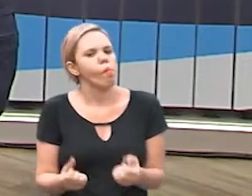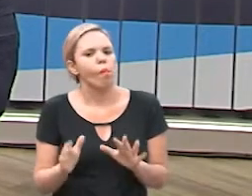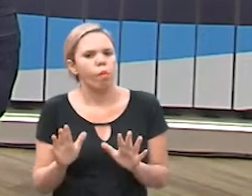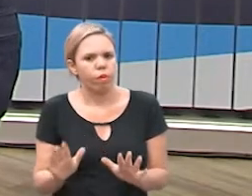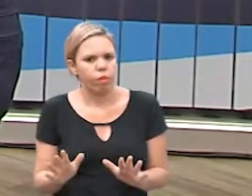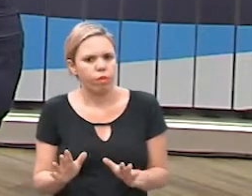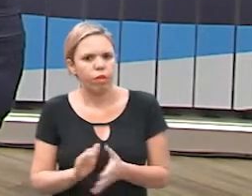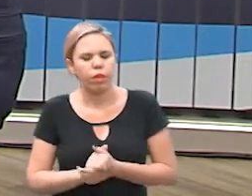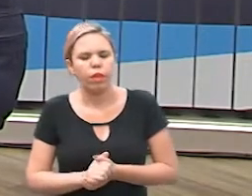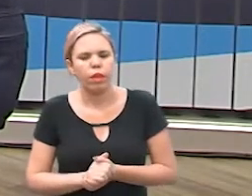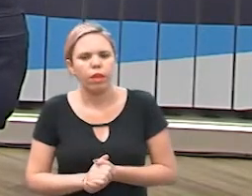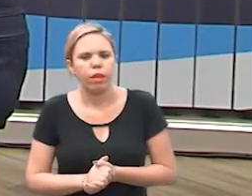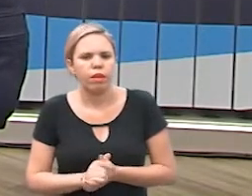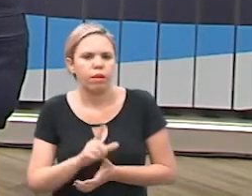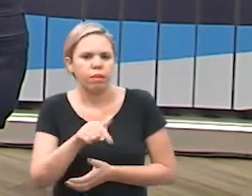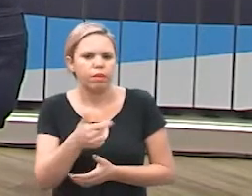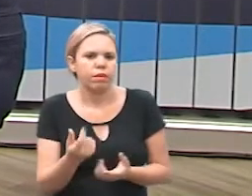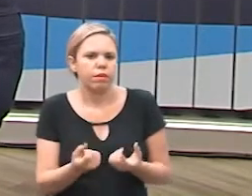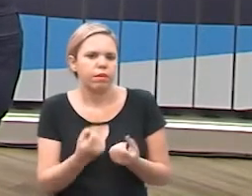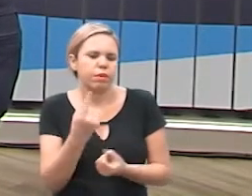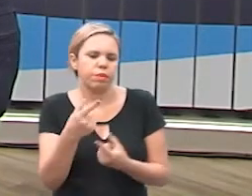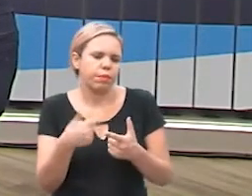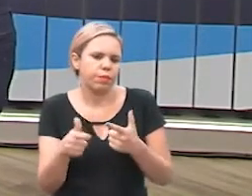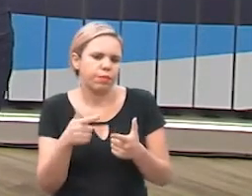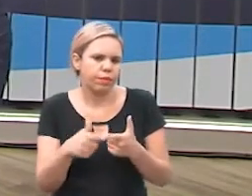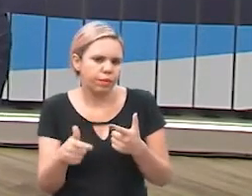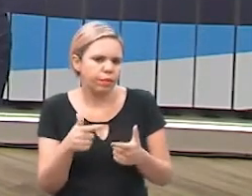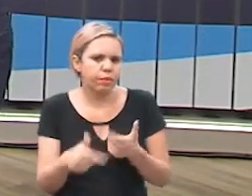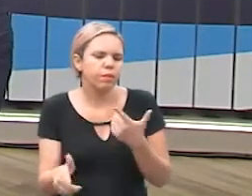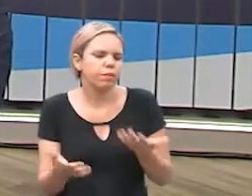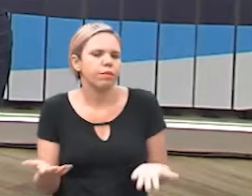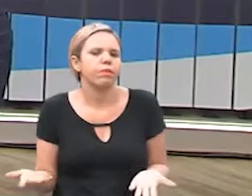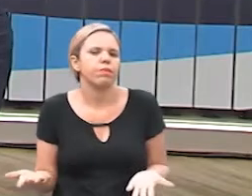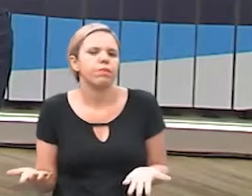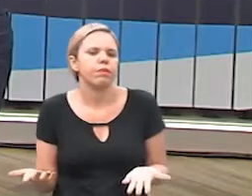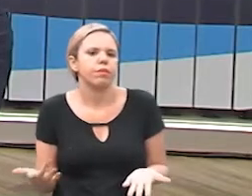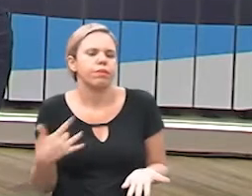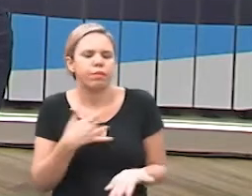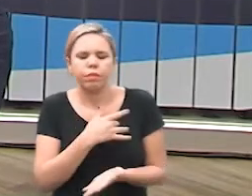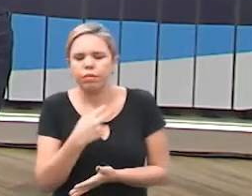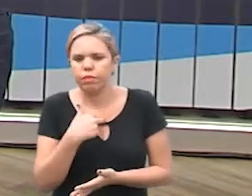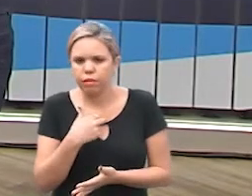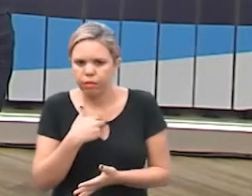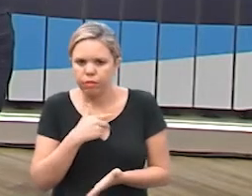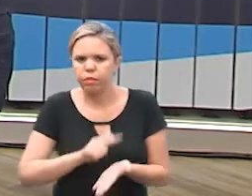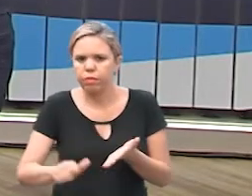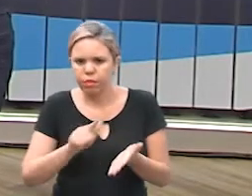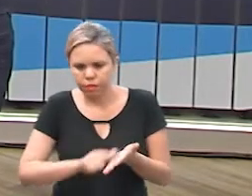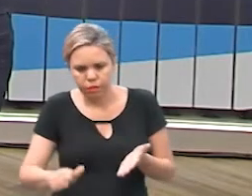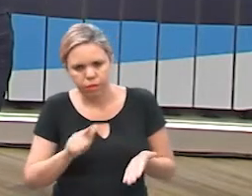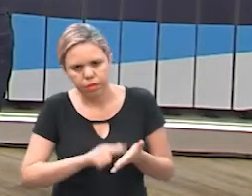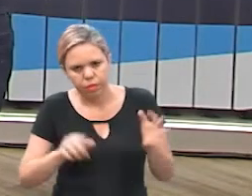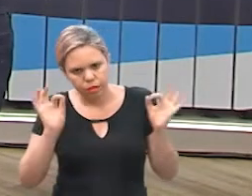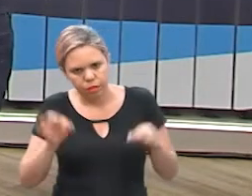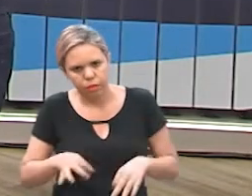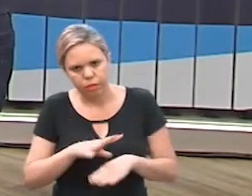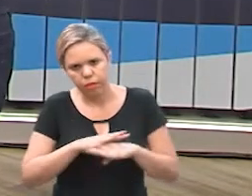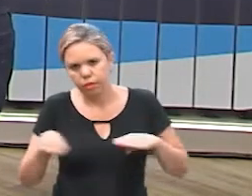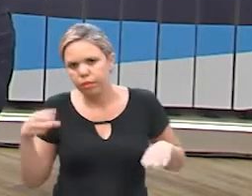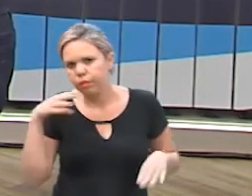úmida, senão eu posso predispor a candidíase mamária, né? Então, eu tenho que deixá-la bem sequinha para cicatrizar mais